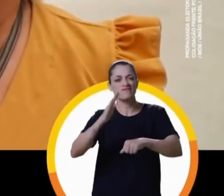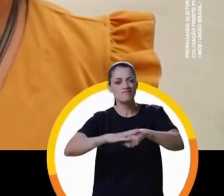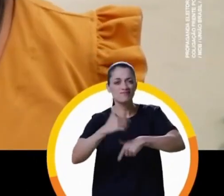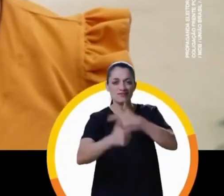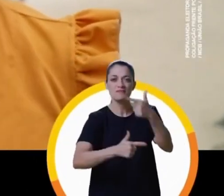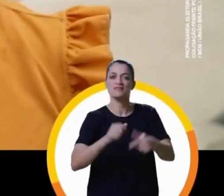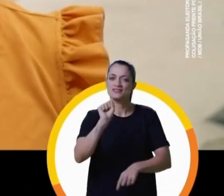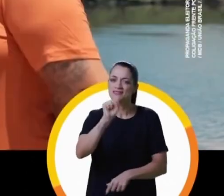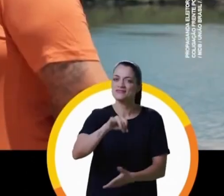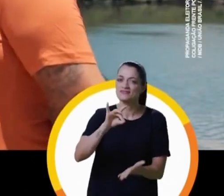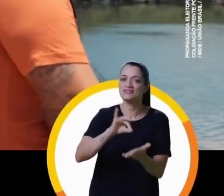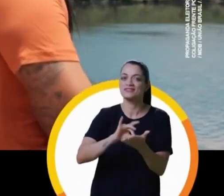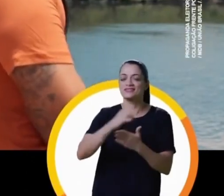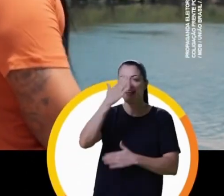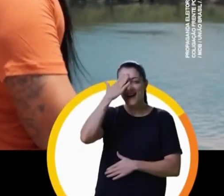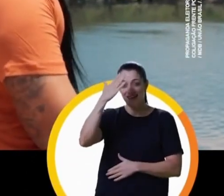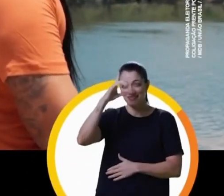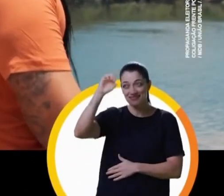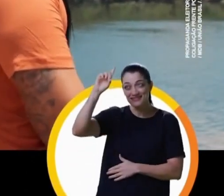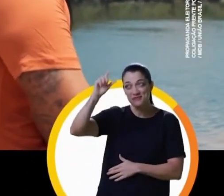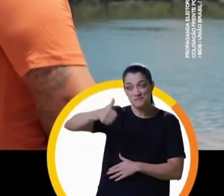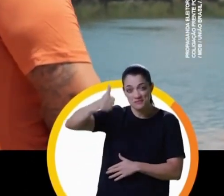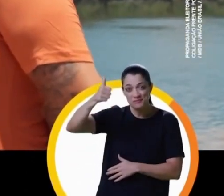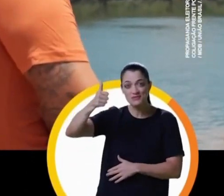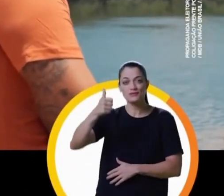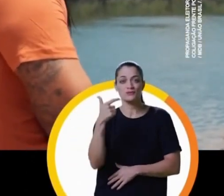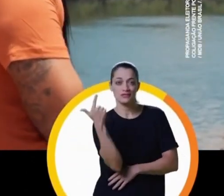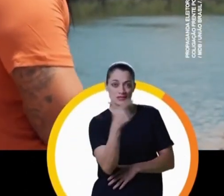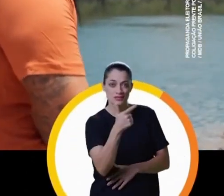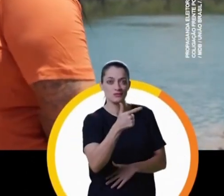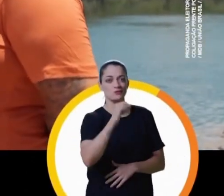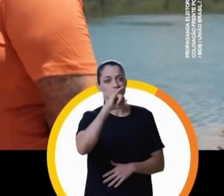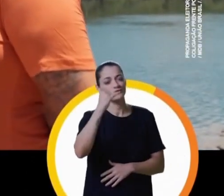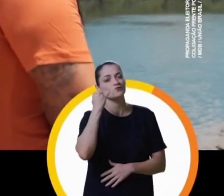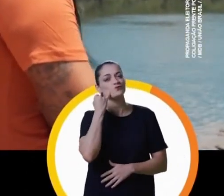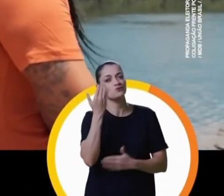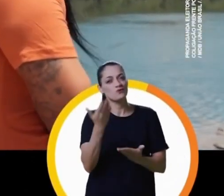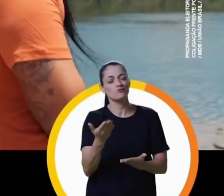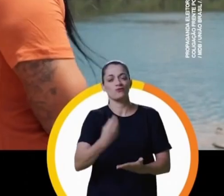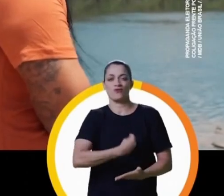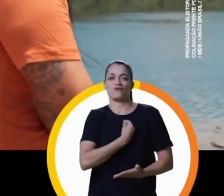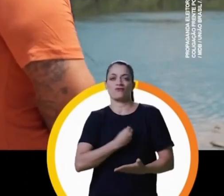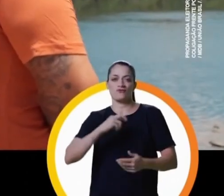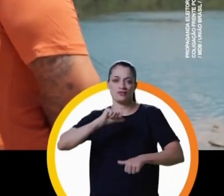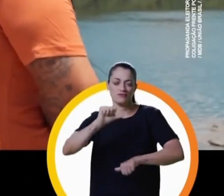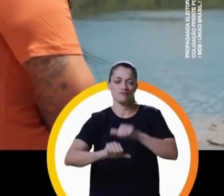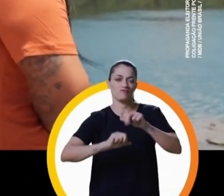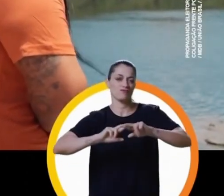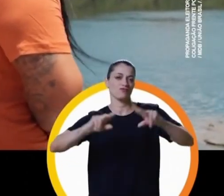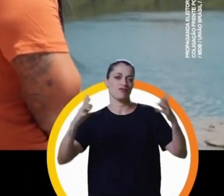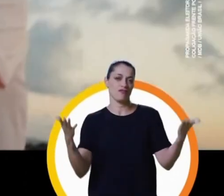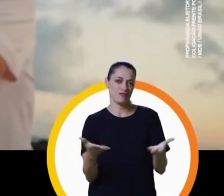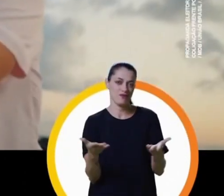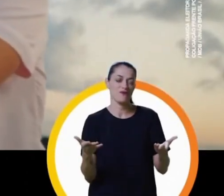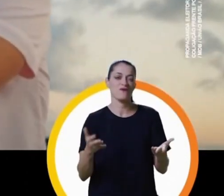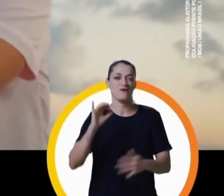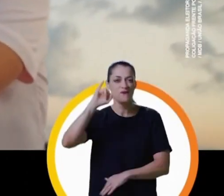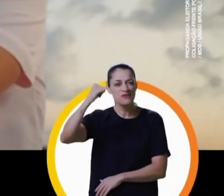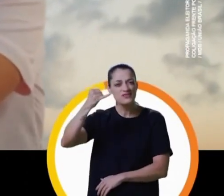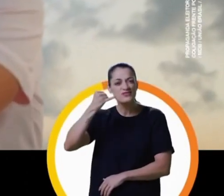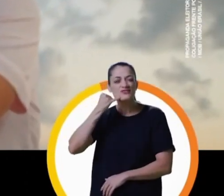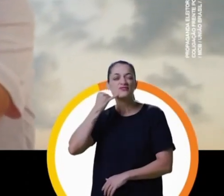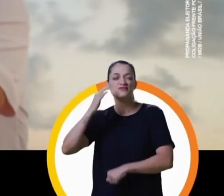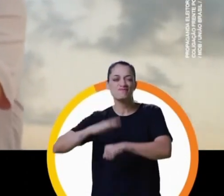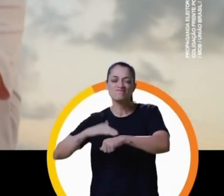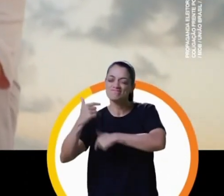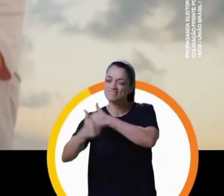Confio porque ele faz. Graças a Deus, né? Primeiramente Deus e você que apareceu nas nossas vidas e tirou a gente desse aqui. E